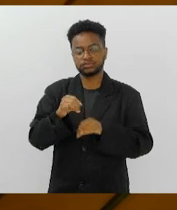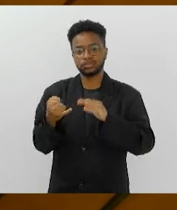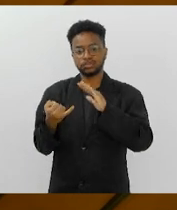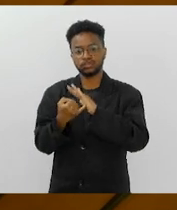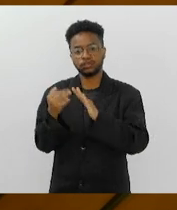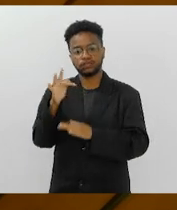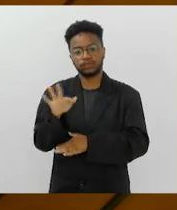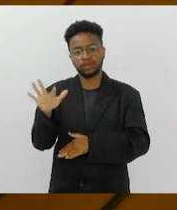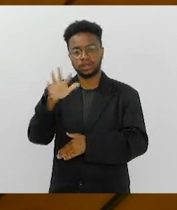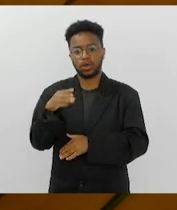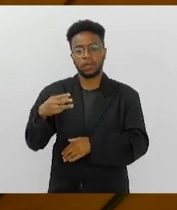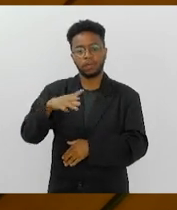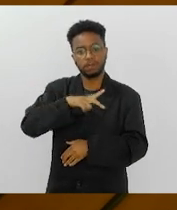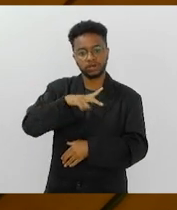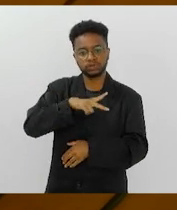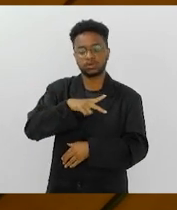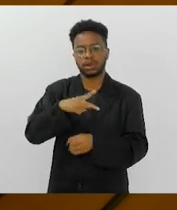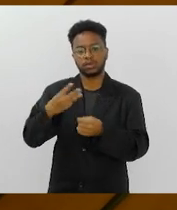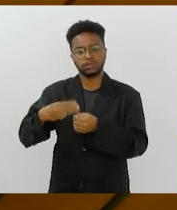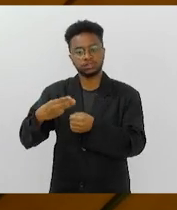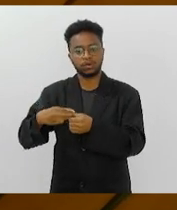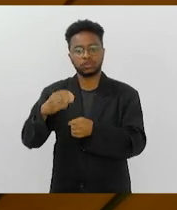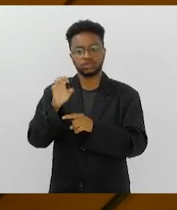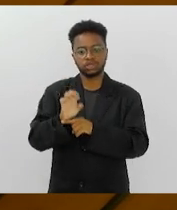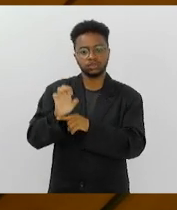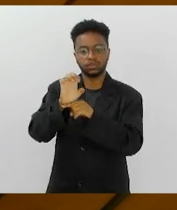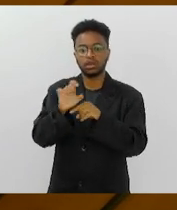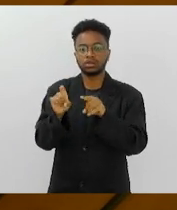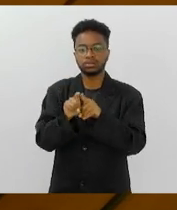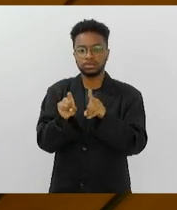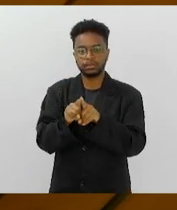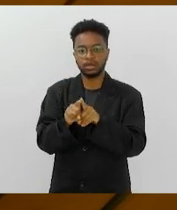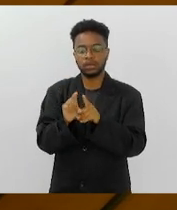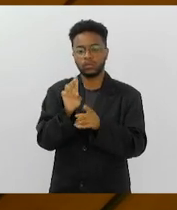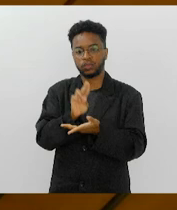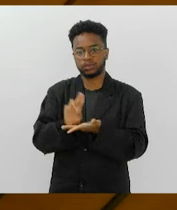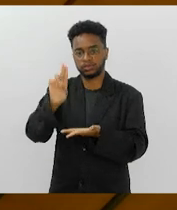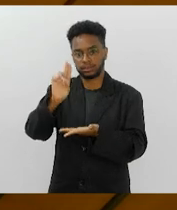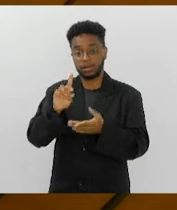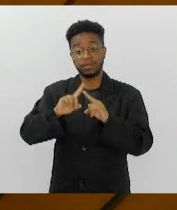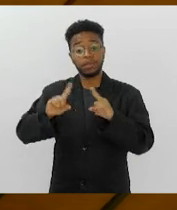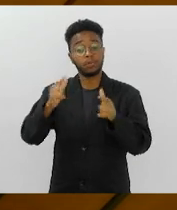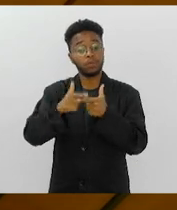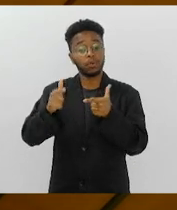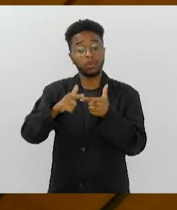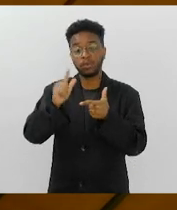rede municipal, rede estadual, e alcançando também, inclusive, as universidades. O problema é,